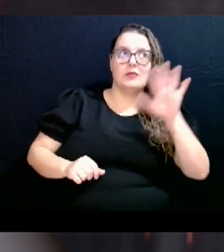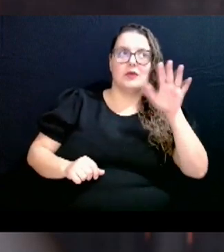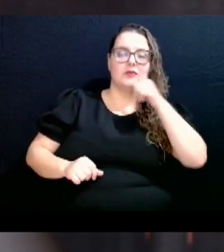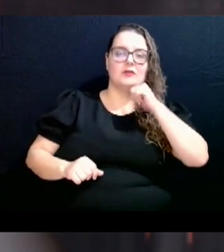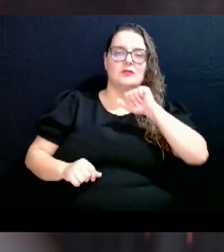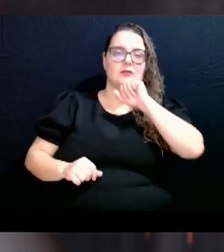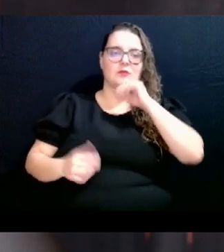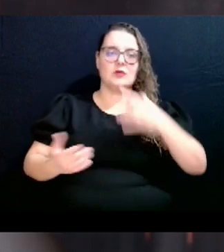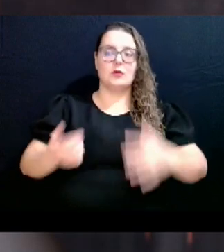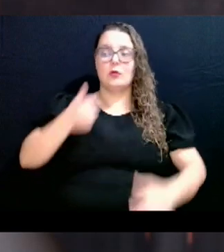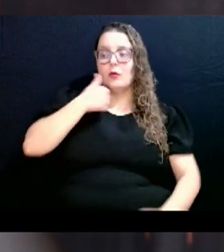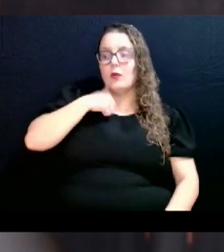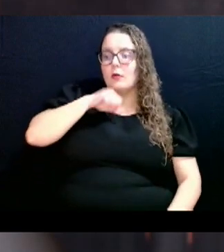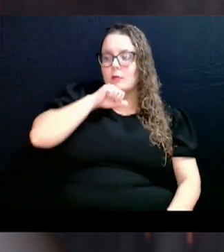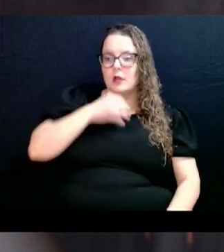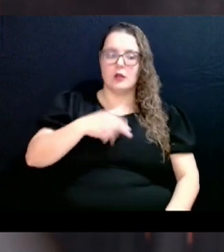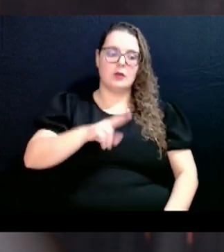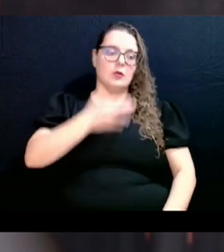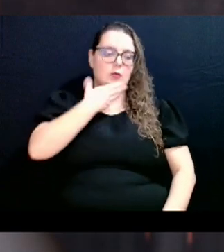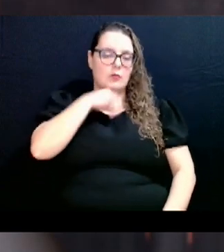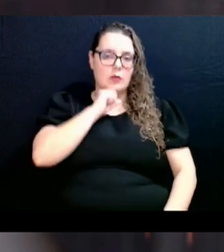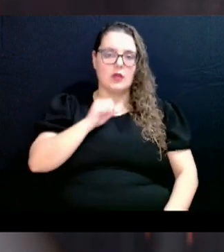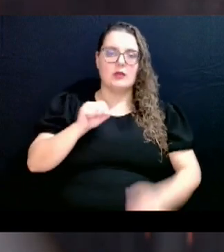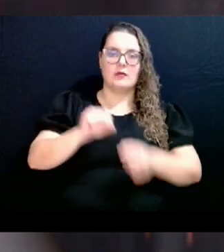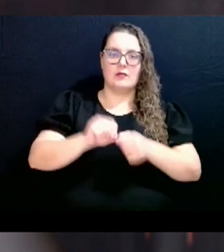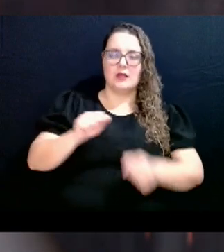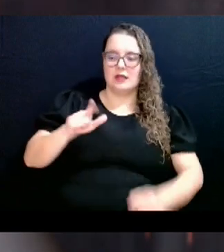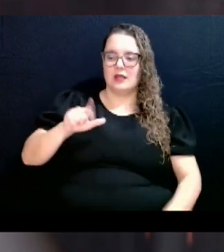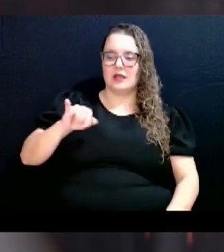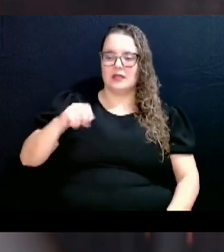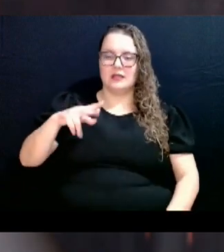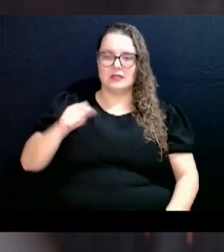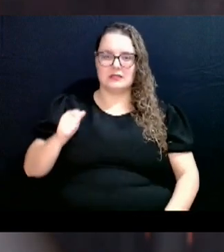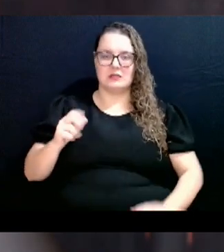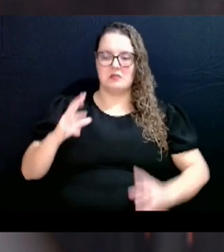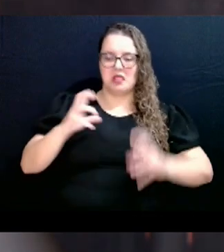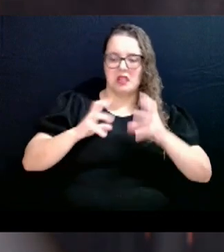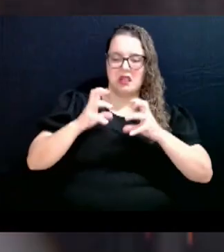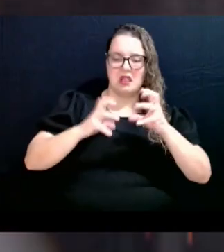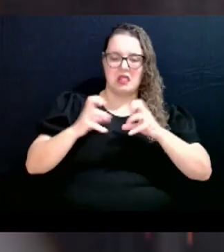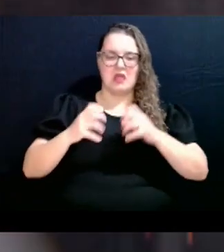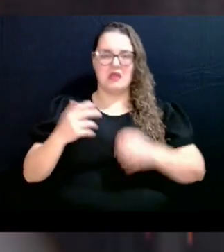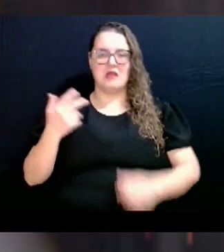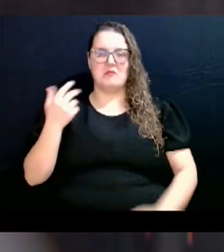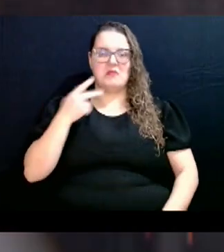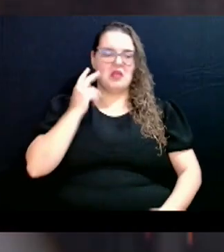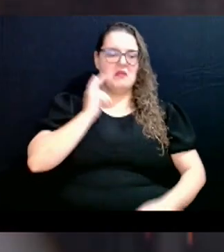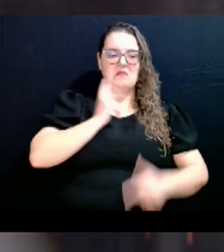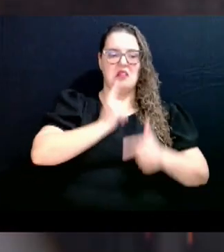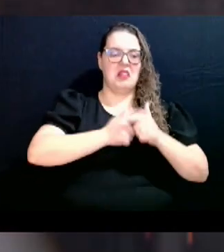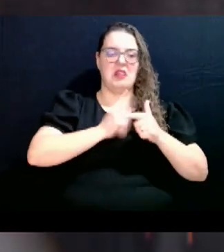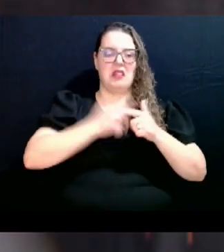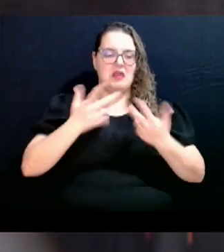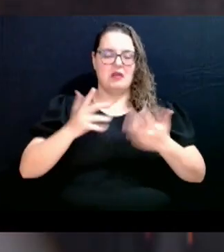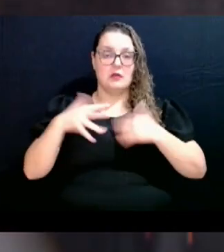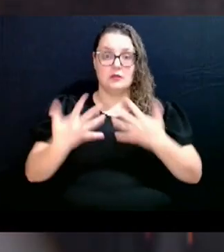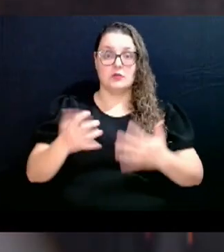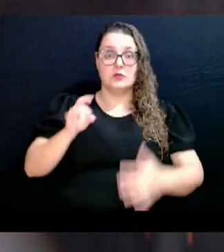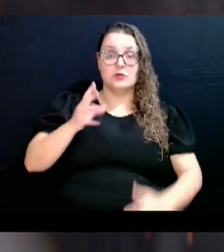mãe que faz essa alienação de um para com o outro ali à frente dessa criança, muitas das vezes só da criança